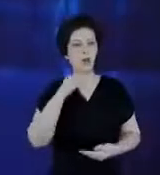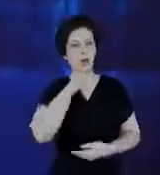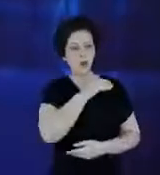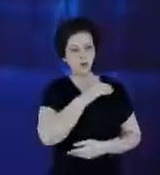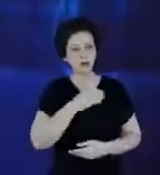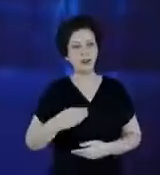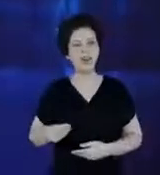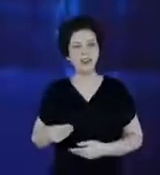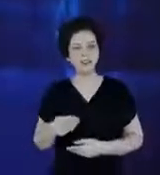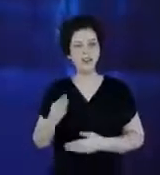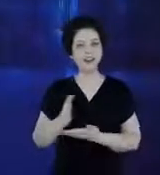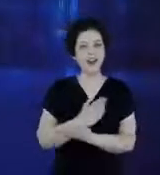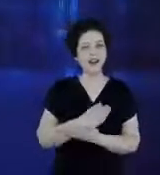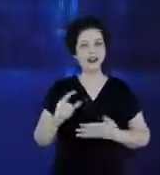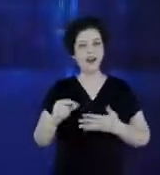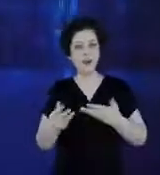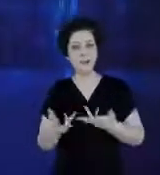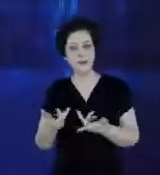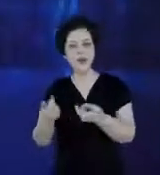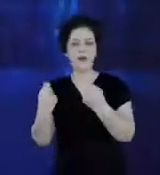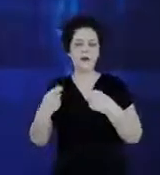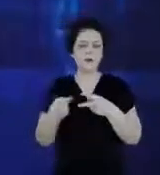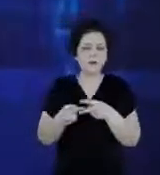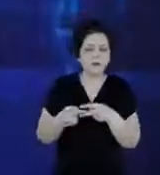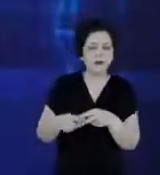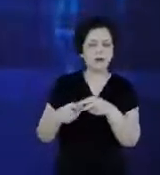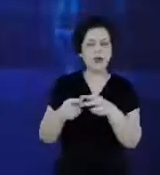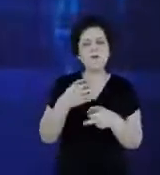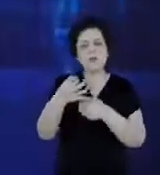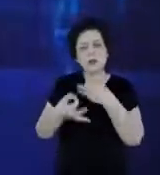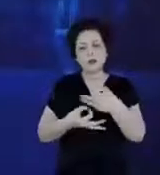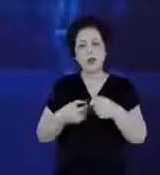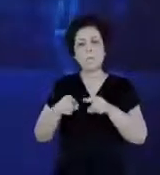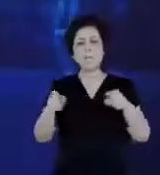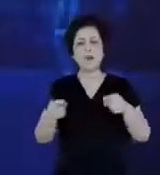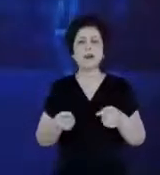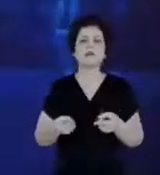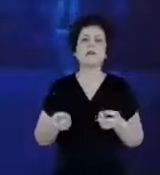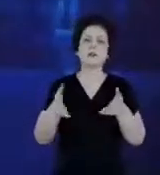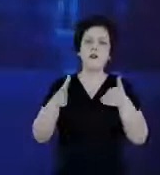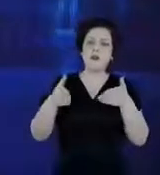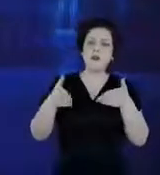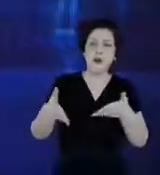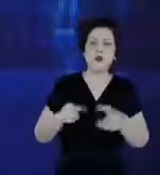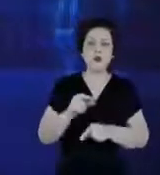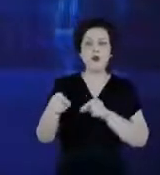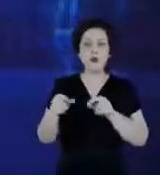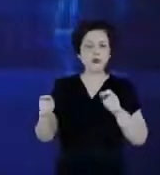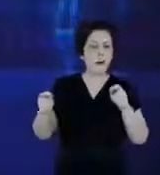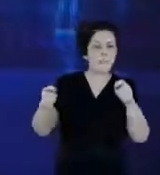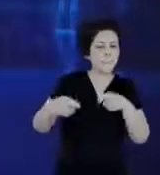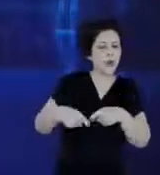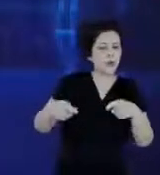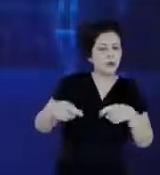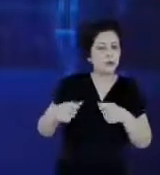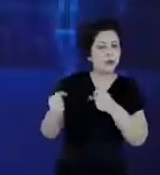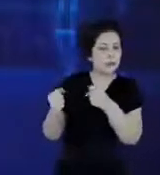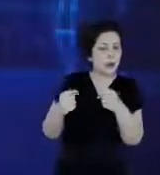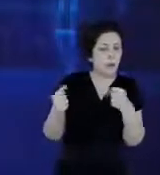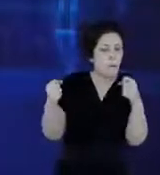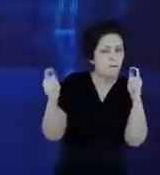temos alguns pontos de melhoria que a gente vai estar sugerindo, mas eu gostaria mais de focar nessa possibilidade que